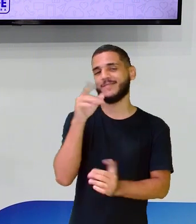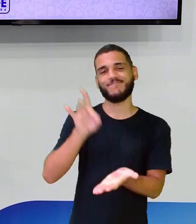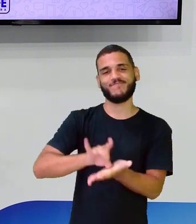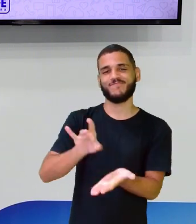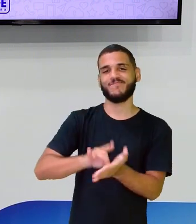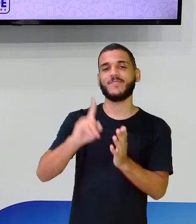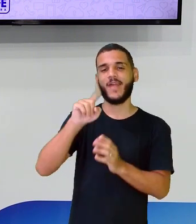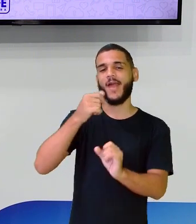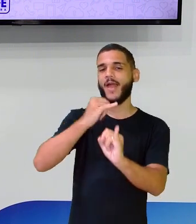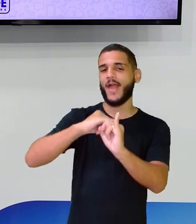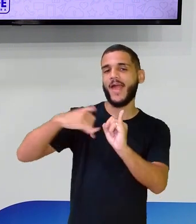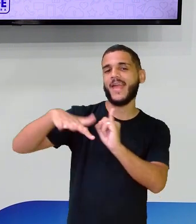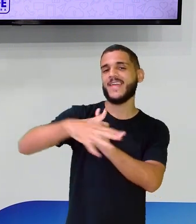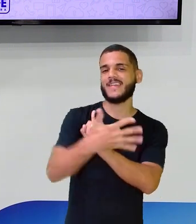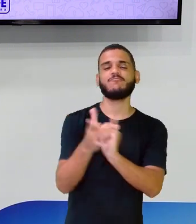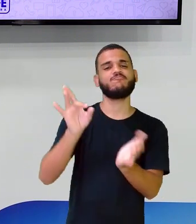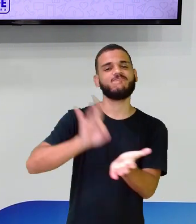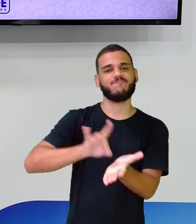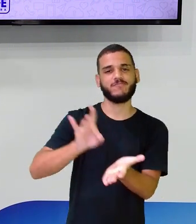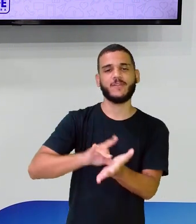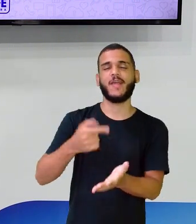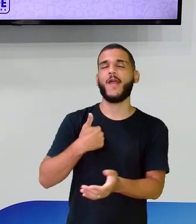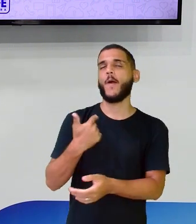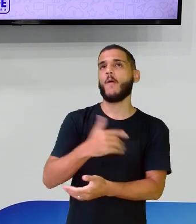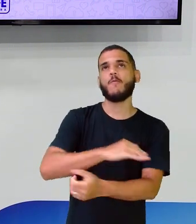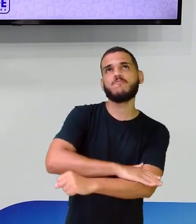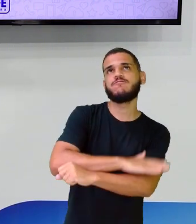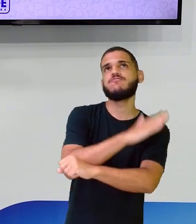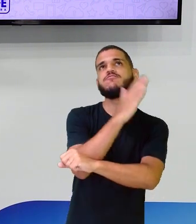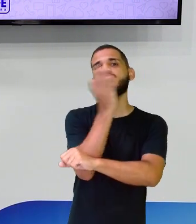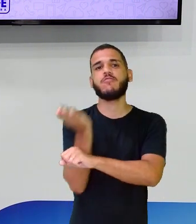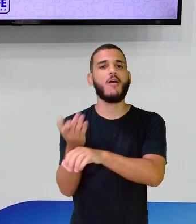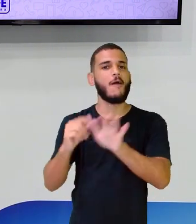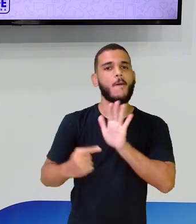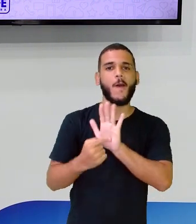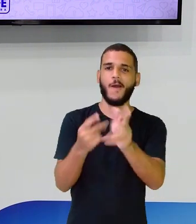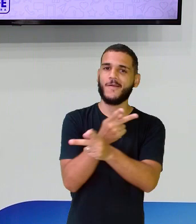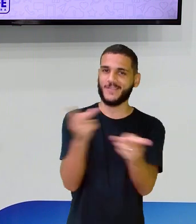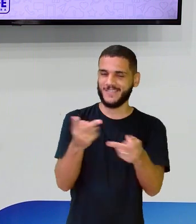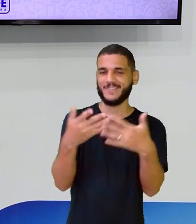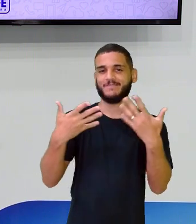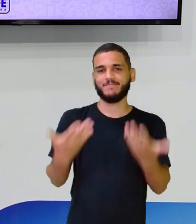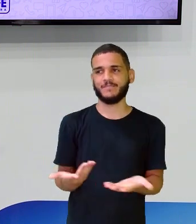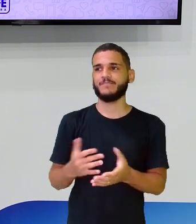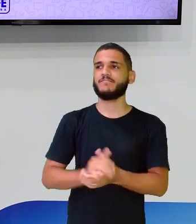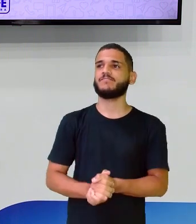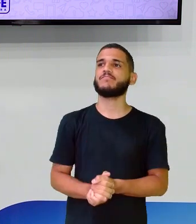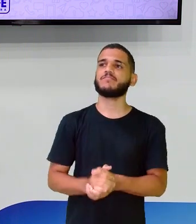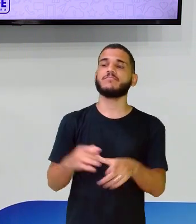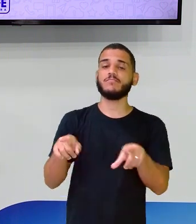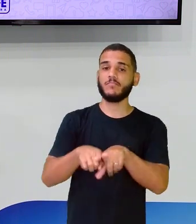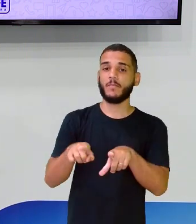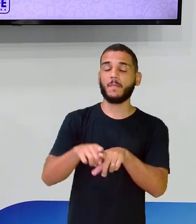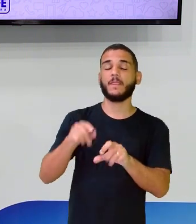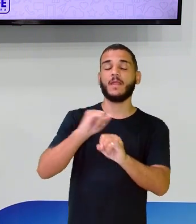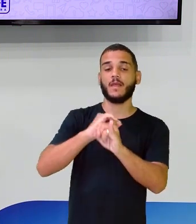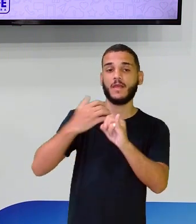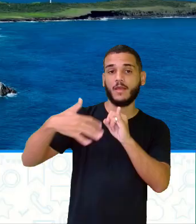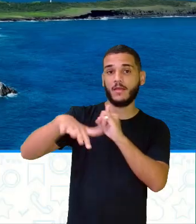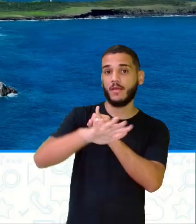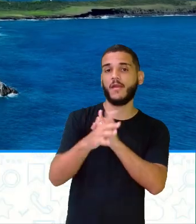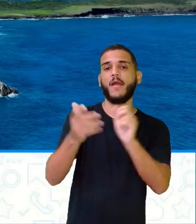ilha é. Olha, posso passar aqui o dia todinho só mostrando para você, ó. As ilhas desses arquipélagos são as